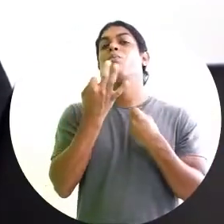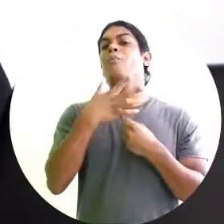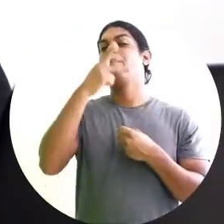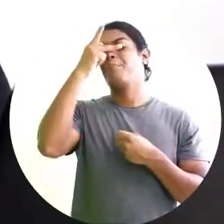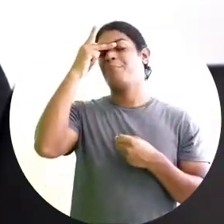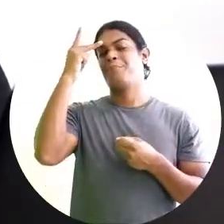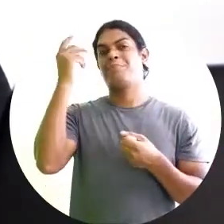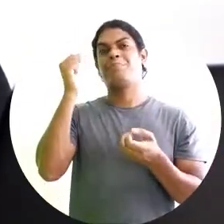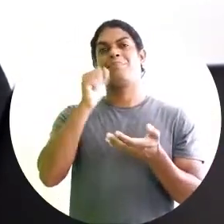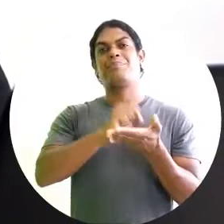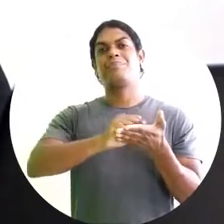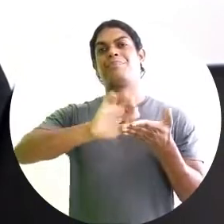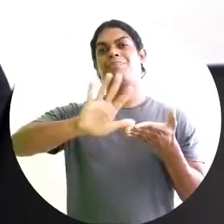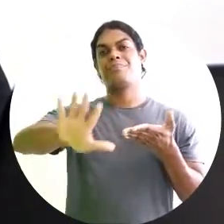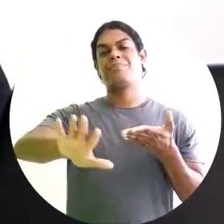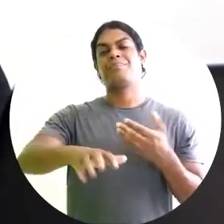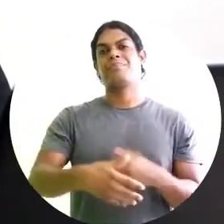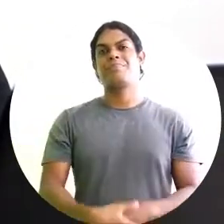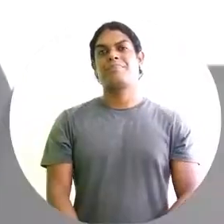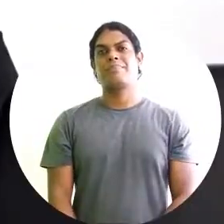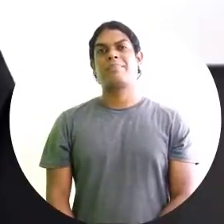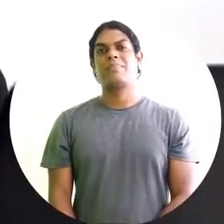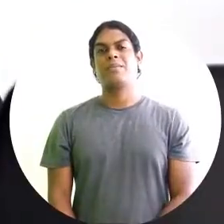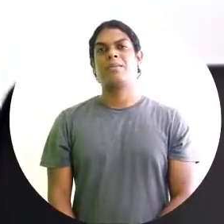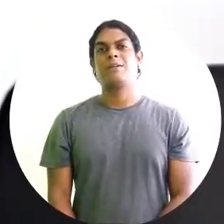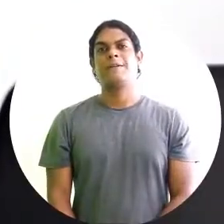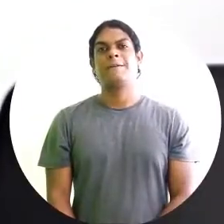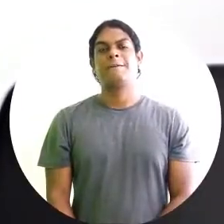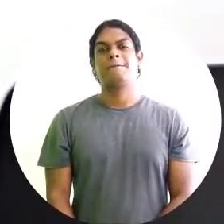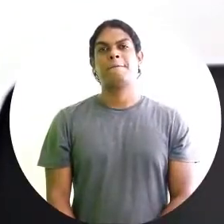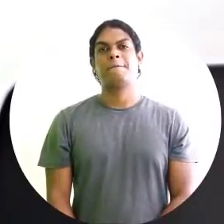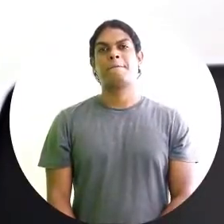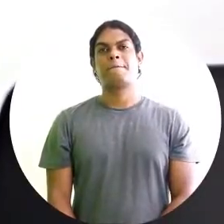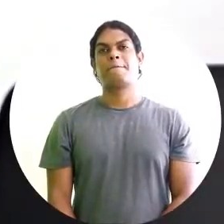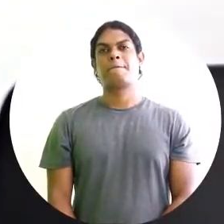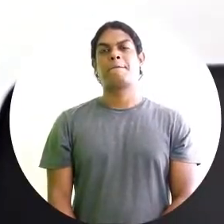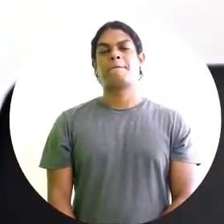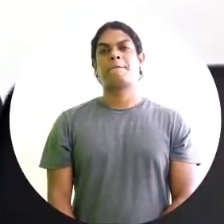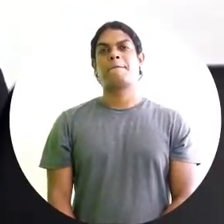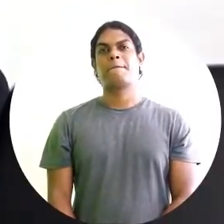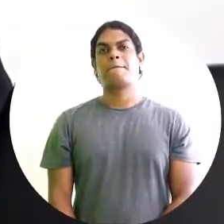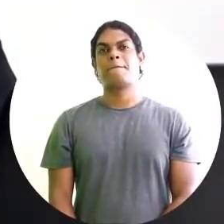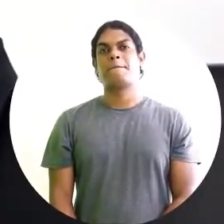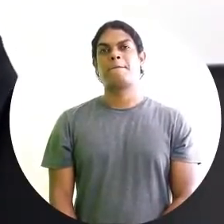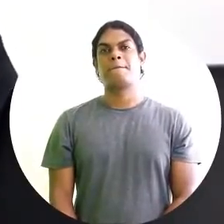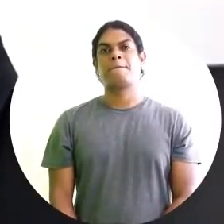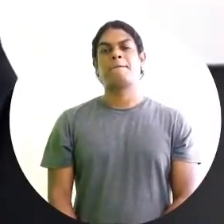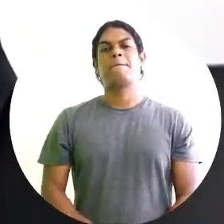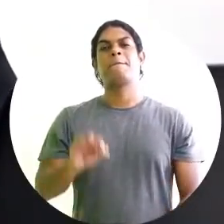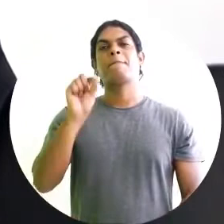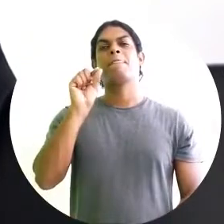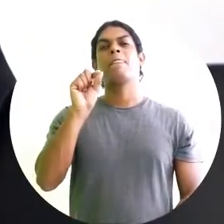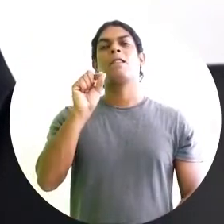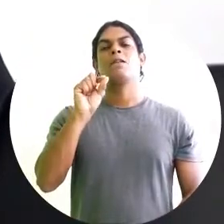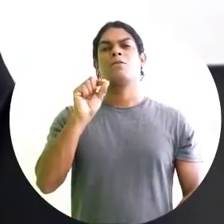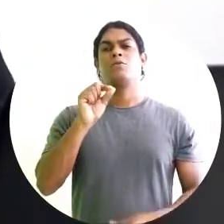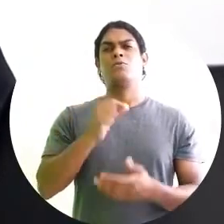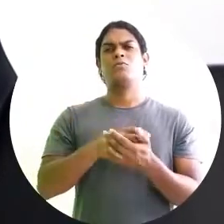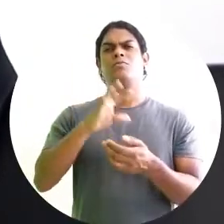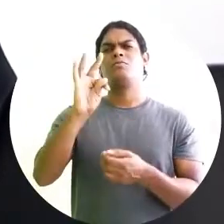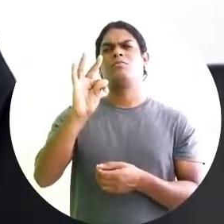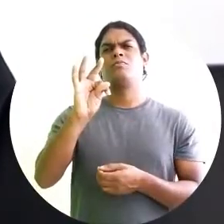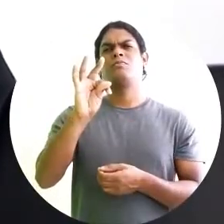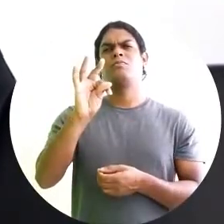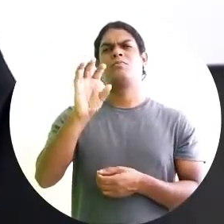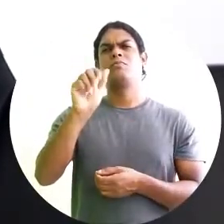Ora, vamos agora analisar uns pontos que nós devemos ser mais incisivos. Primeiro, o que é